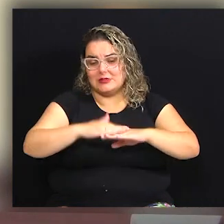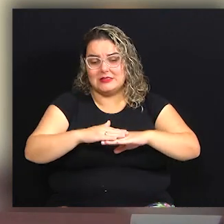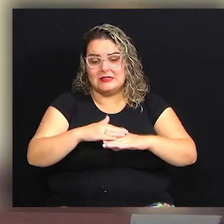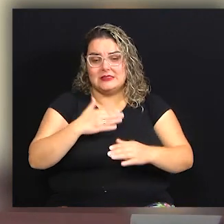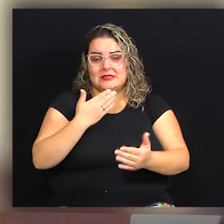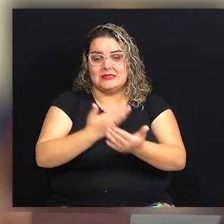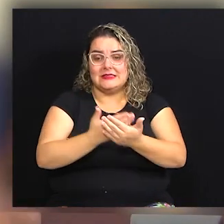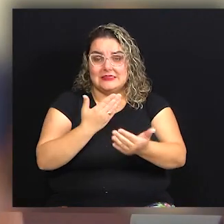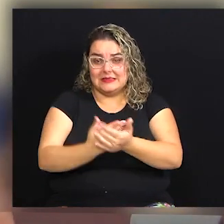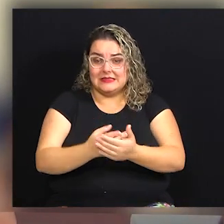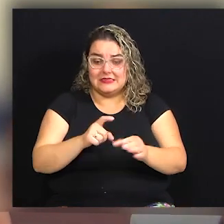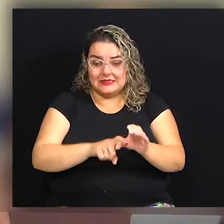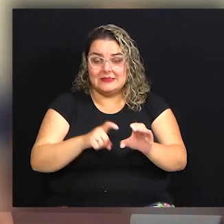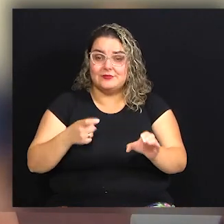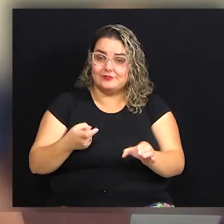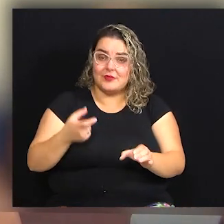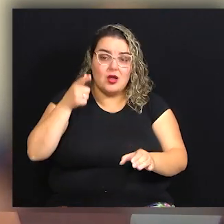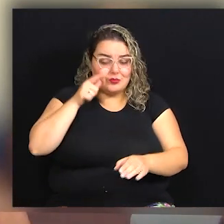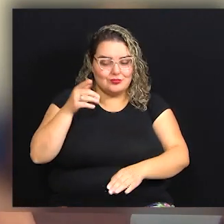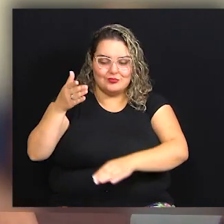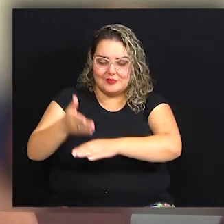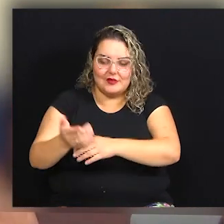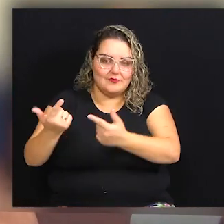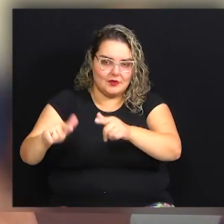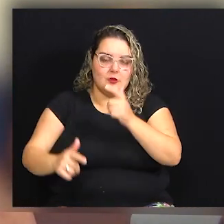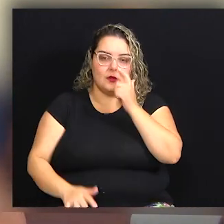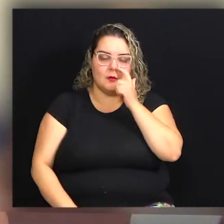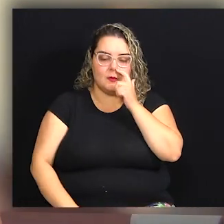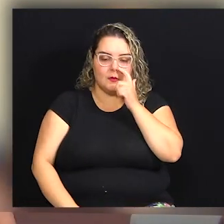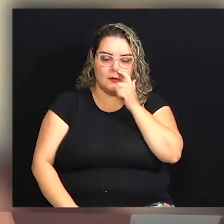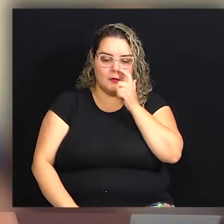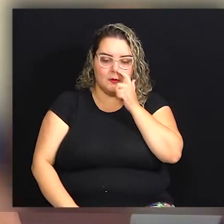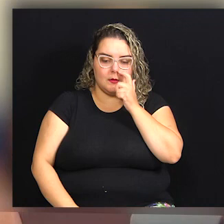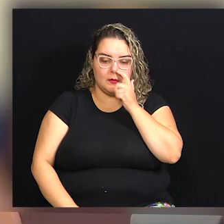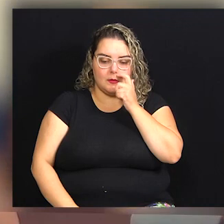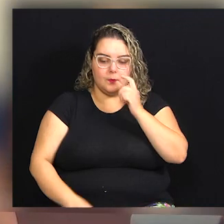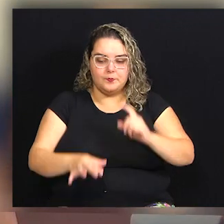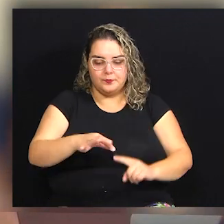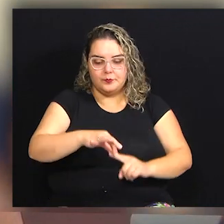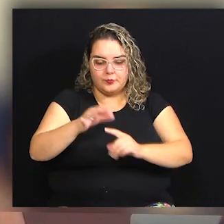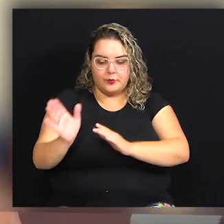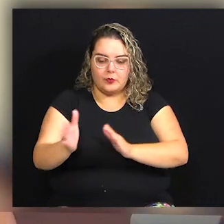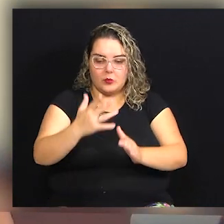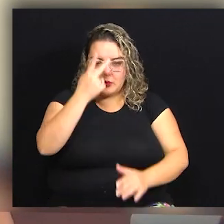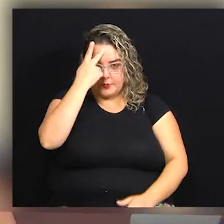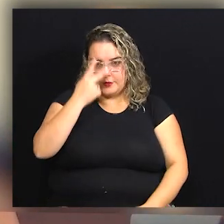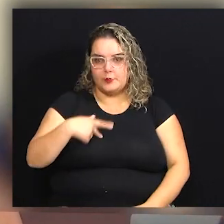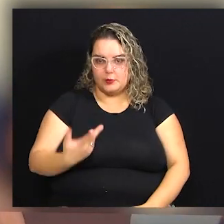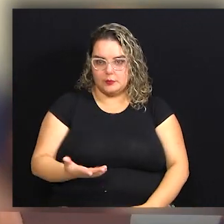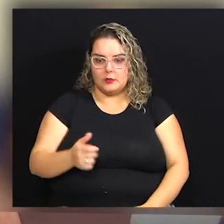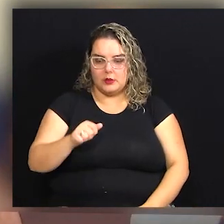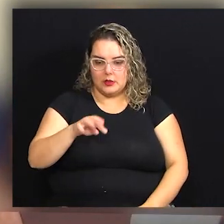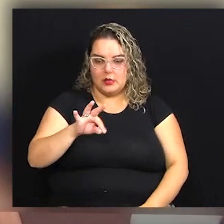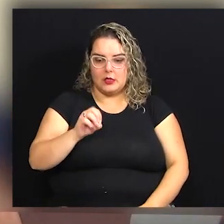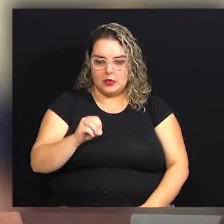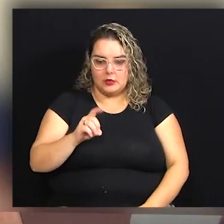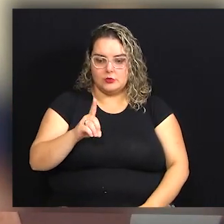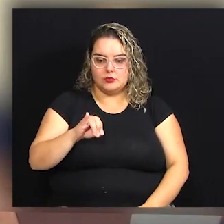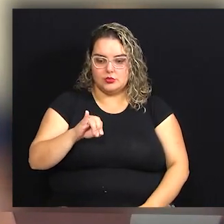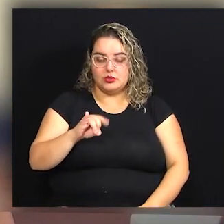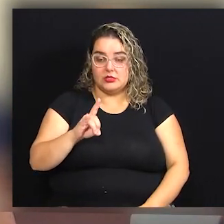de estudo independente, né, preferi seguir meu próprio caminho sendo